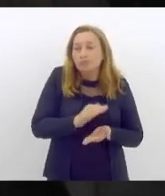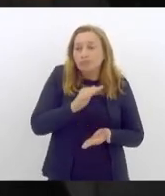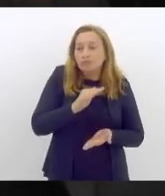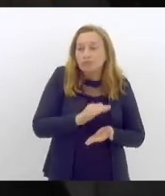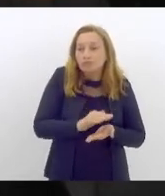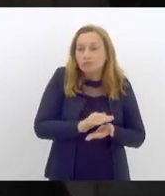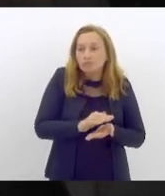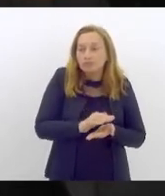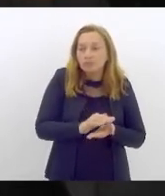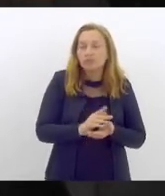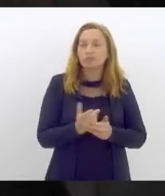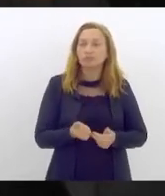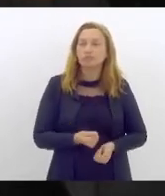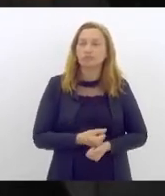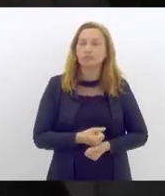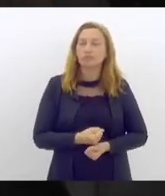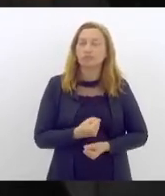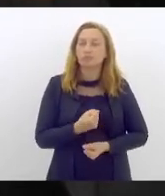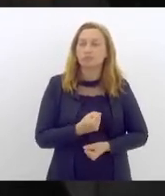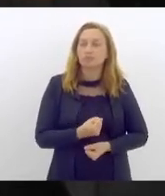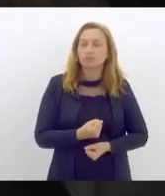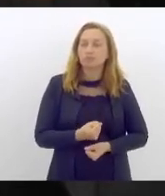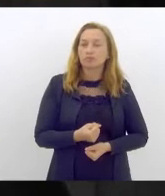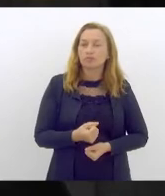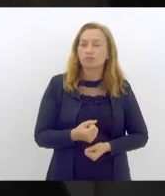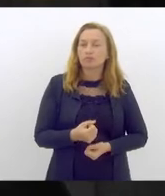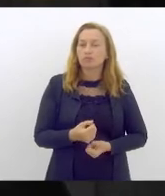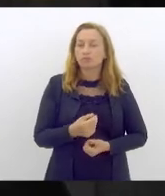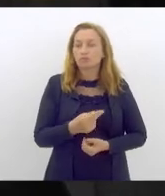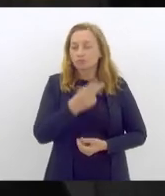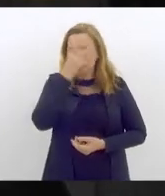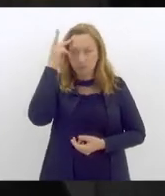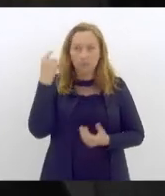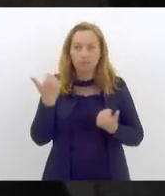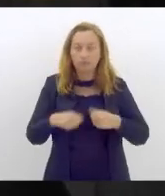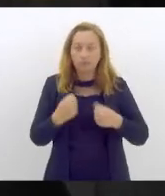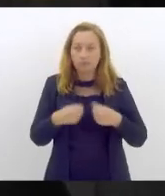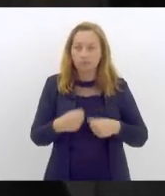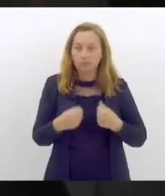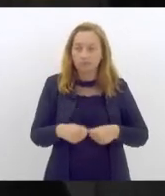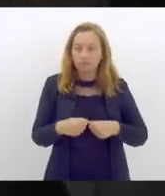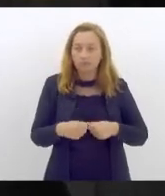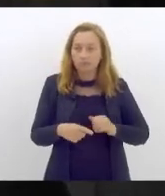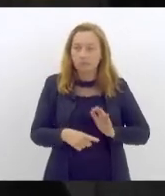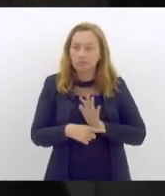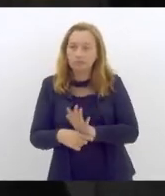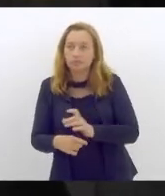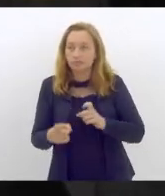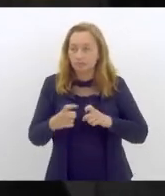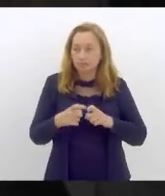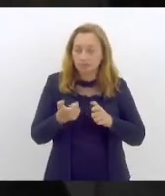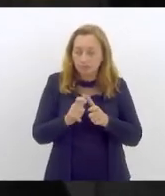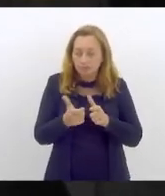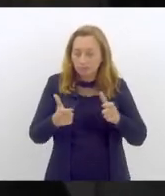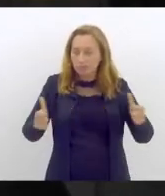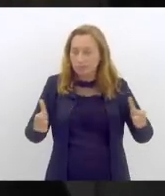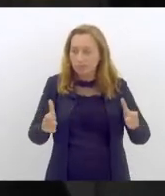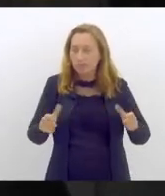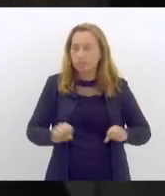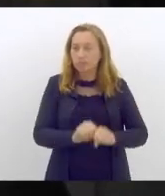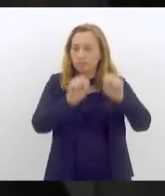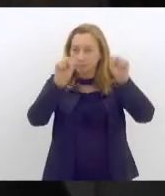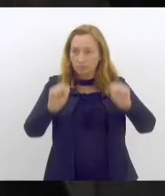de pessoas que precisariam atendimento médico seriam tão grande que o